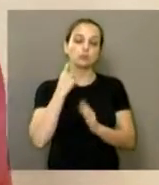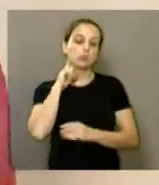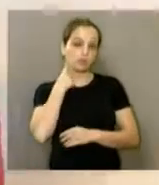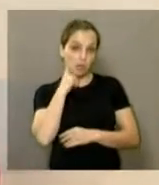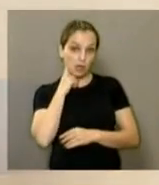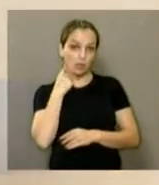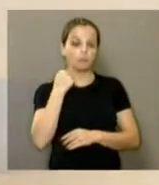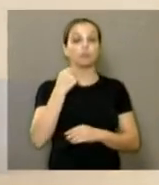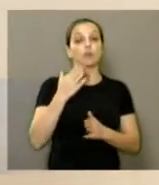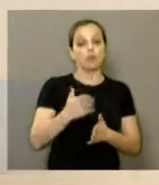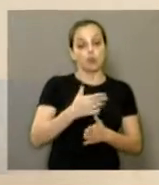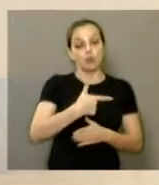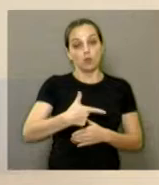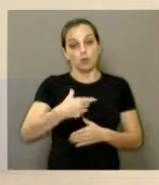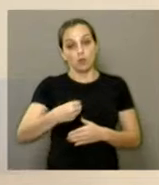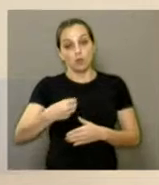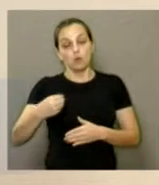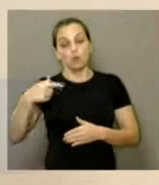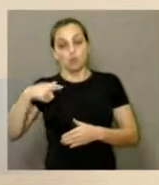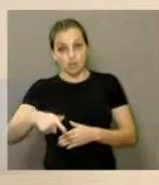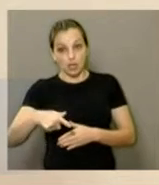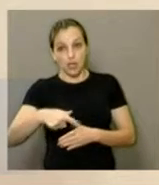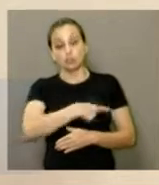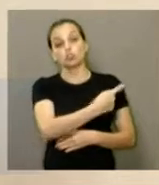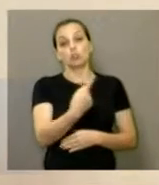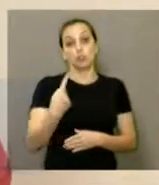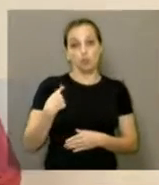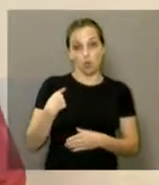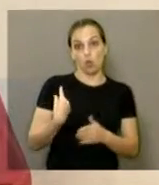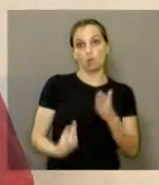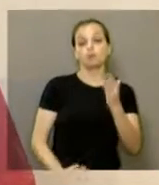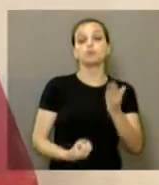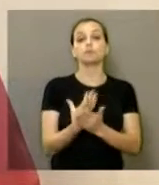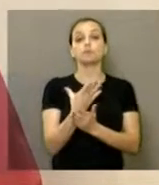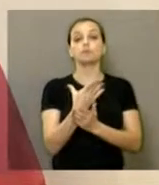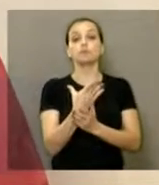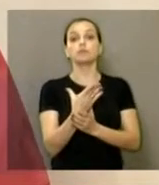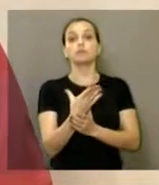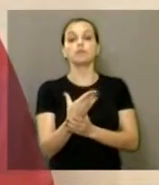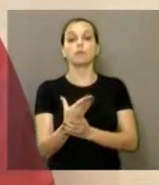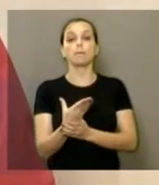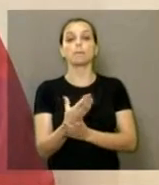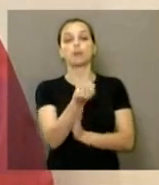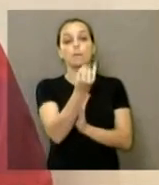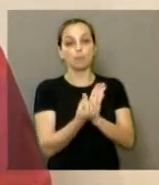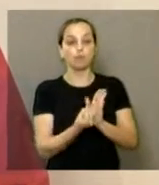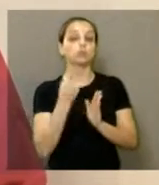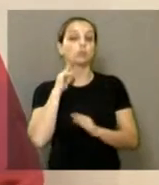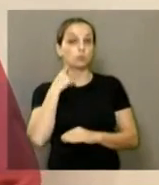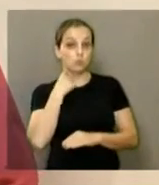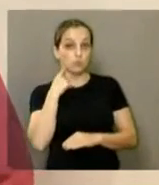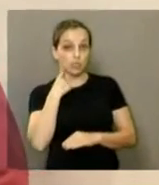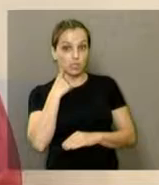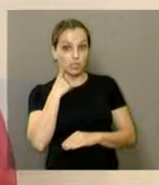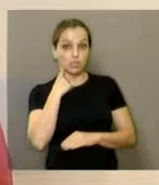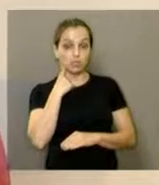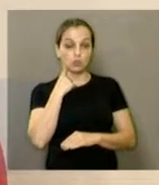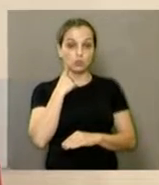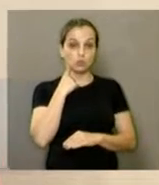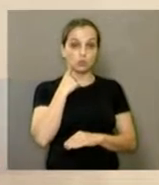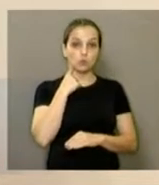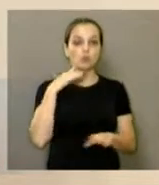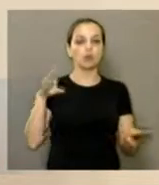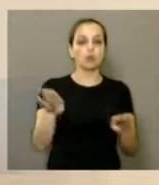Em 2007, nós constituímos a taxa de resíduo sólido também, né, que é essa que o